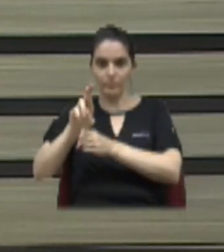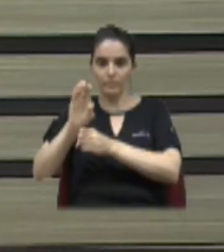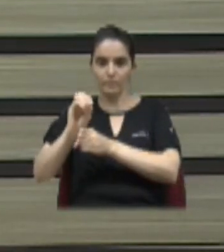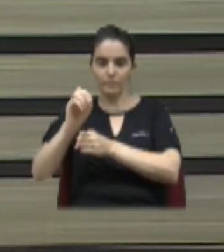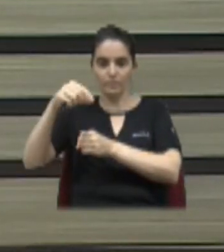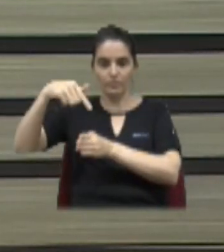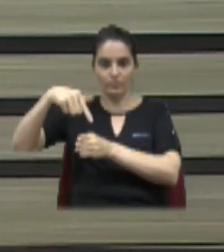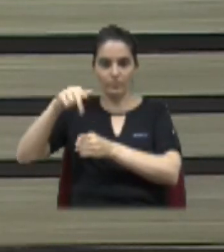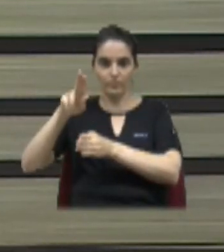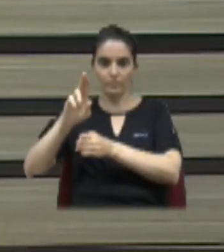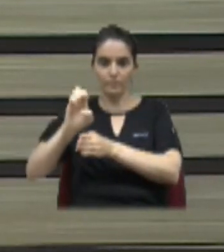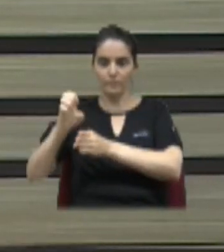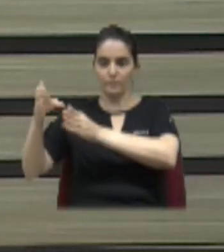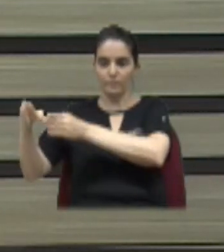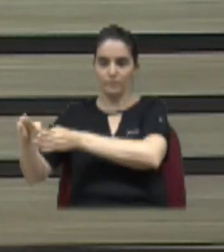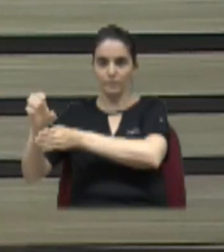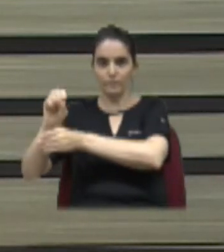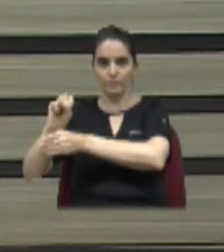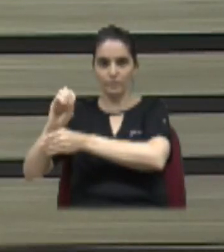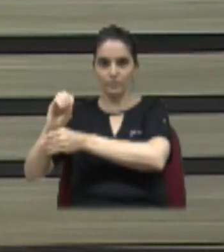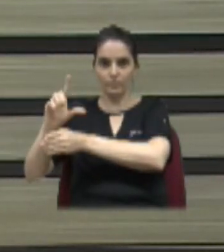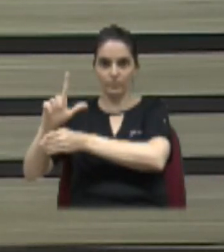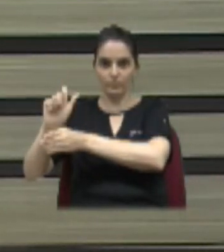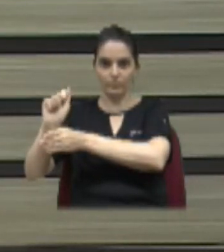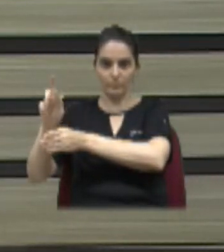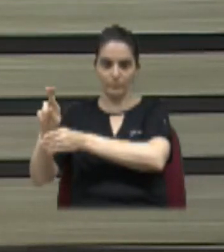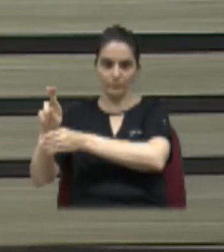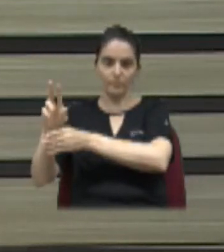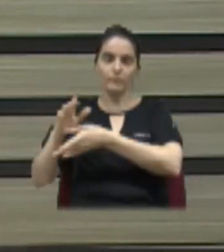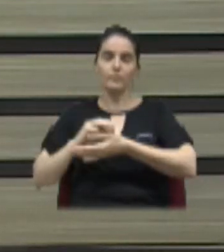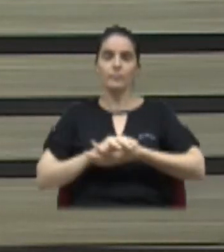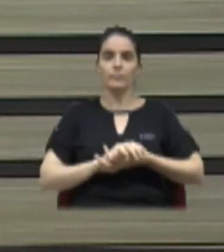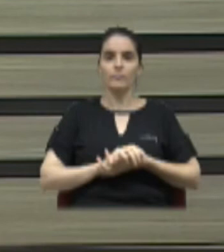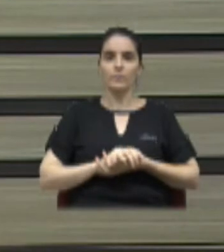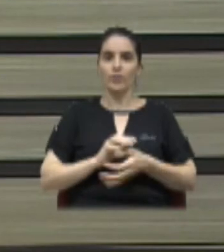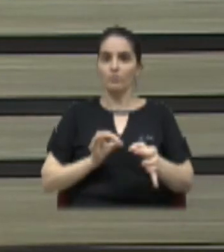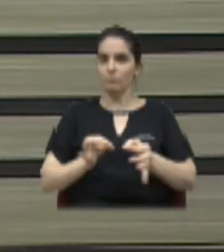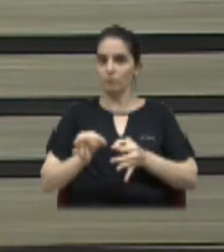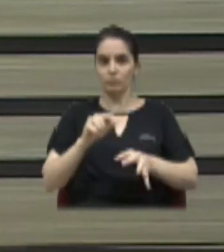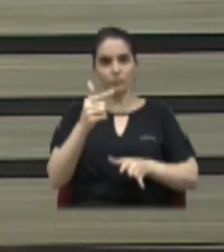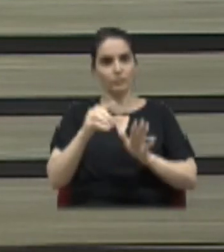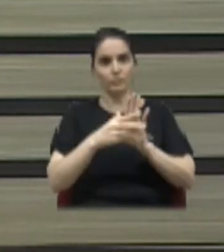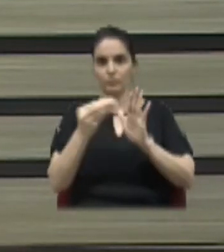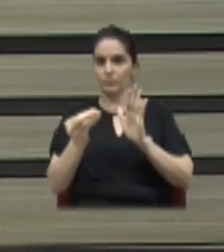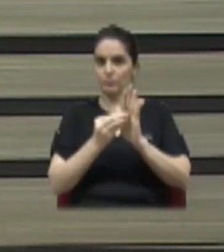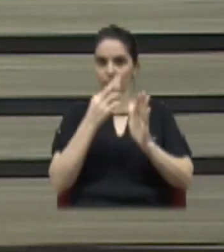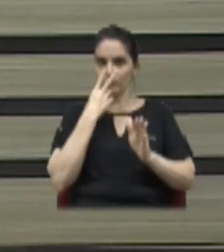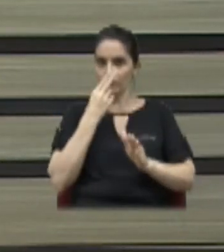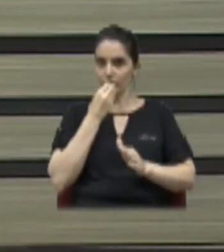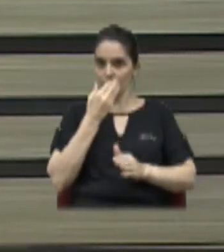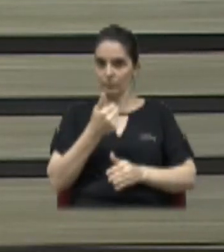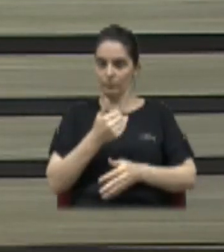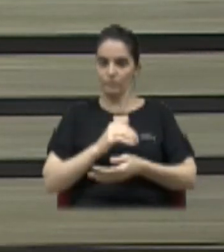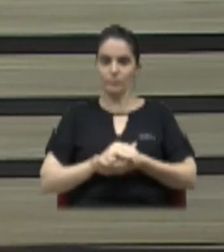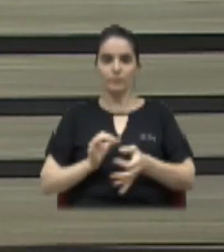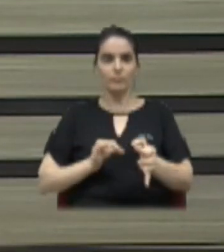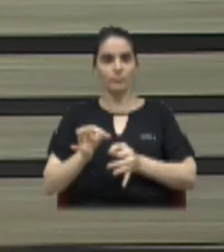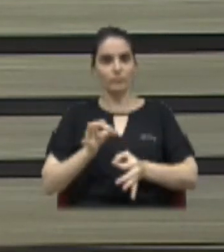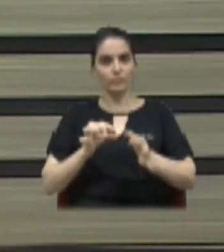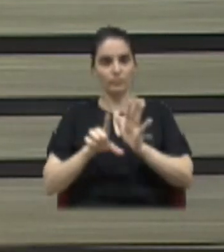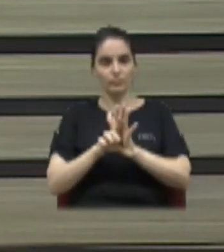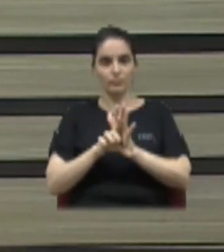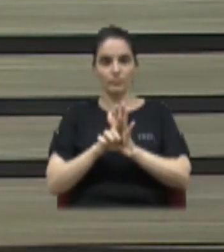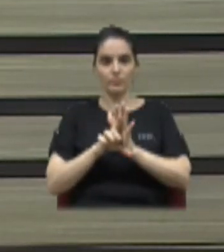Montezuma, Jardim São Roque, Vila Solar e da outras providências. O projeto não contém emendas e o parecer é favorável. O projeto de